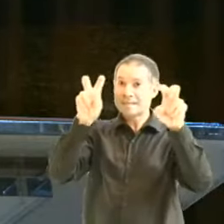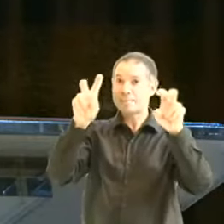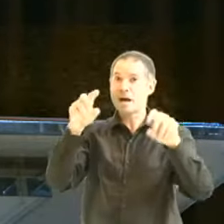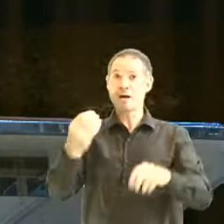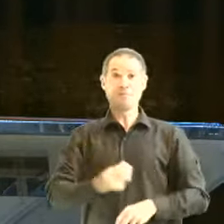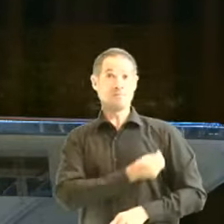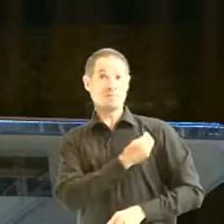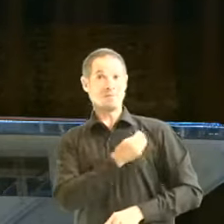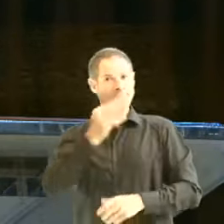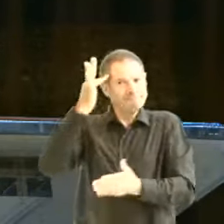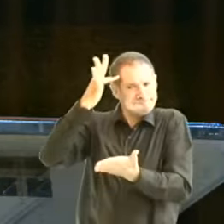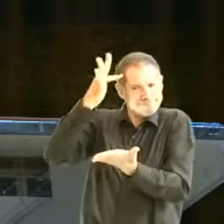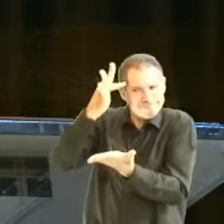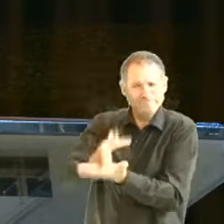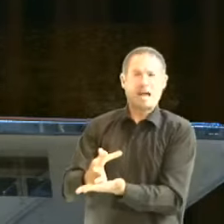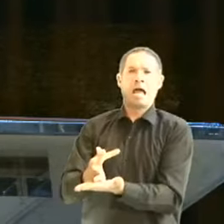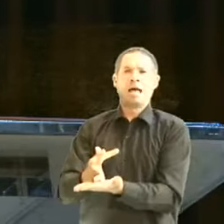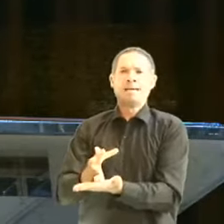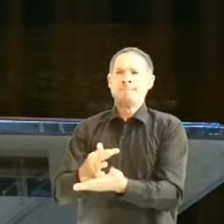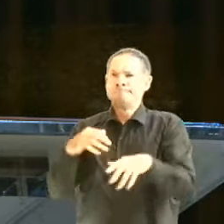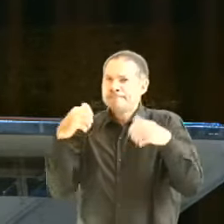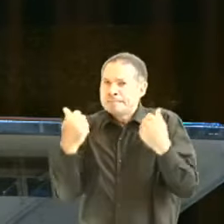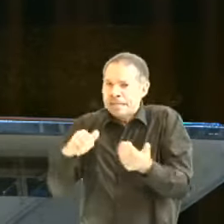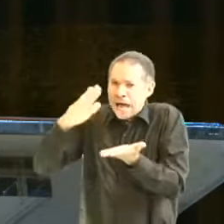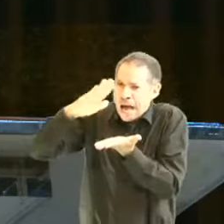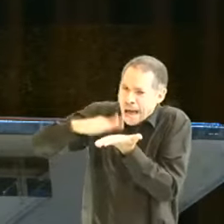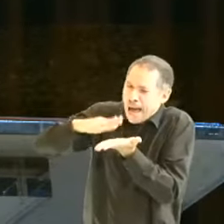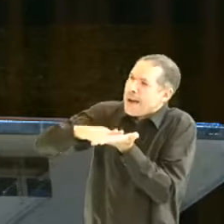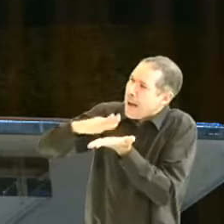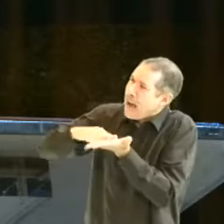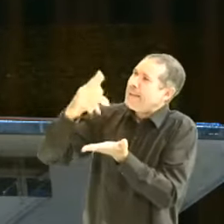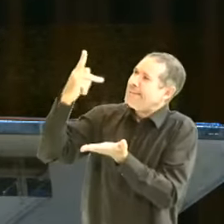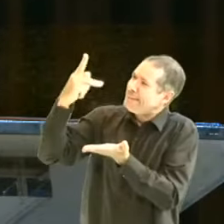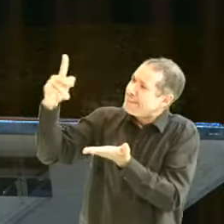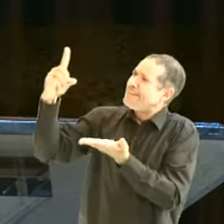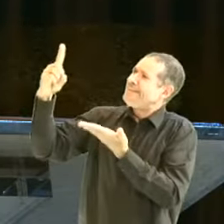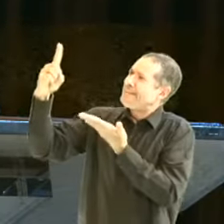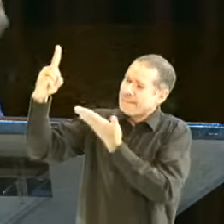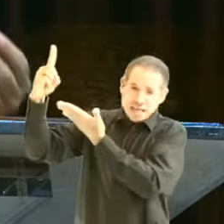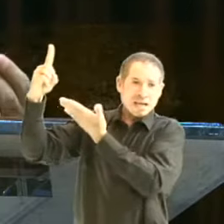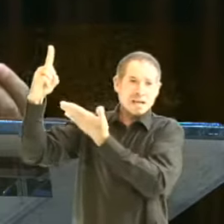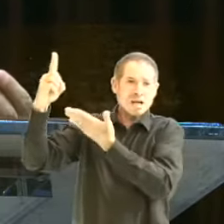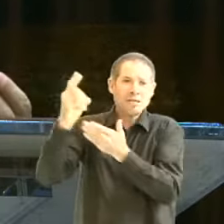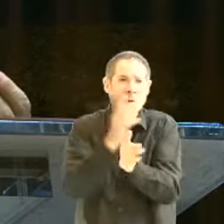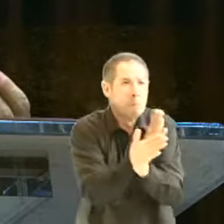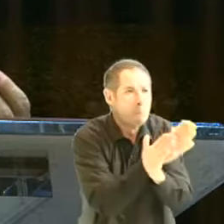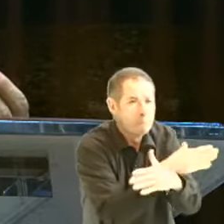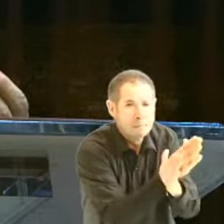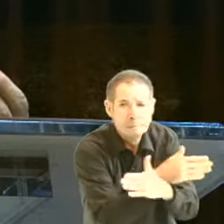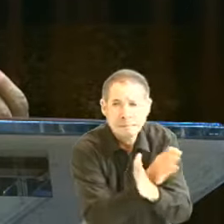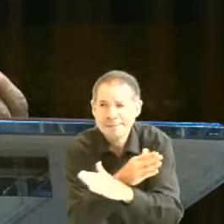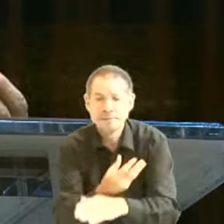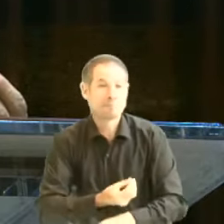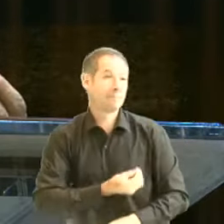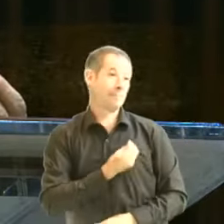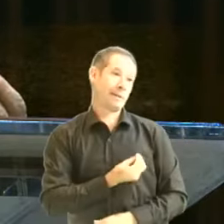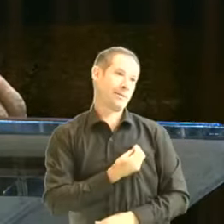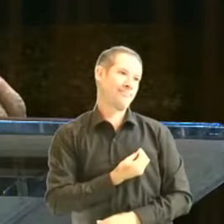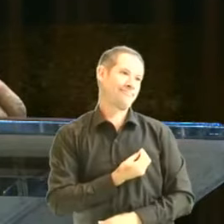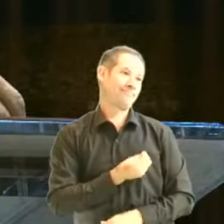vive pela fé e que nós devemos estar na palma da mão de Deus, a gente se perde nessa vida.